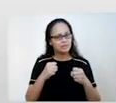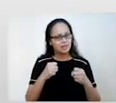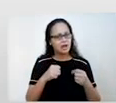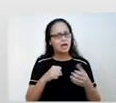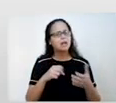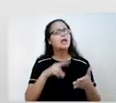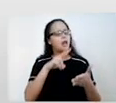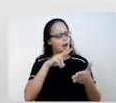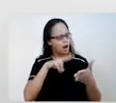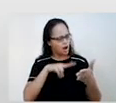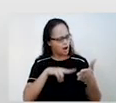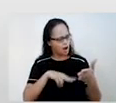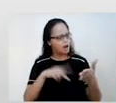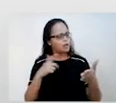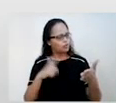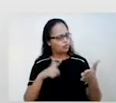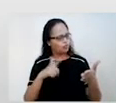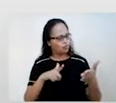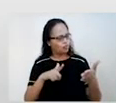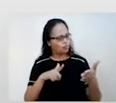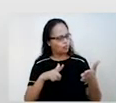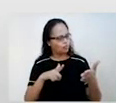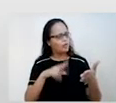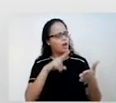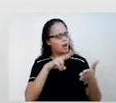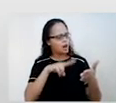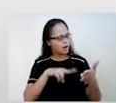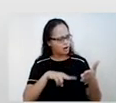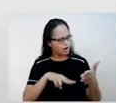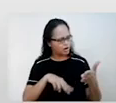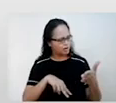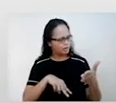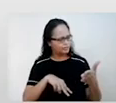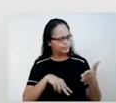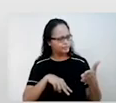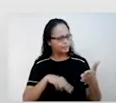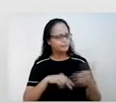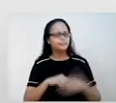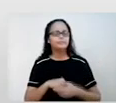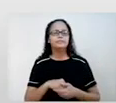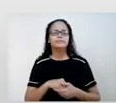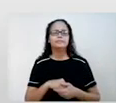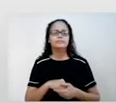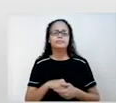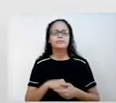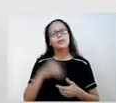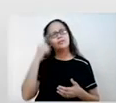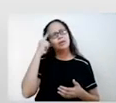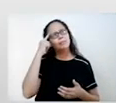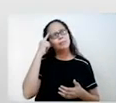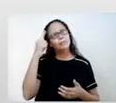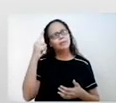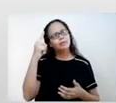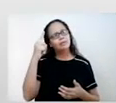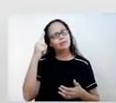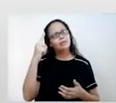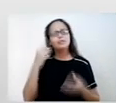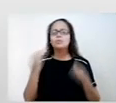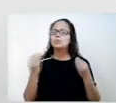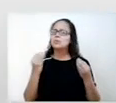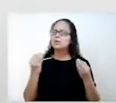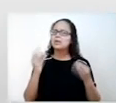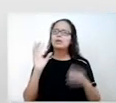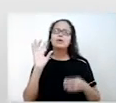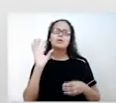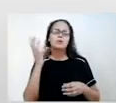leiam novamente mais algum trecho, né? Releiam, voltem à leitura. Formulem hipóteses sobre o significado de alguma palavra